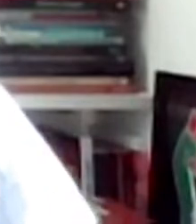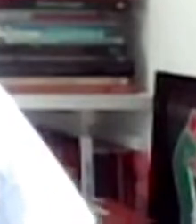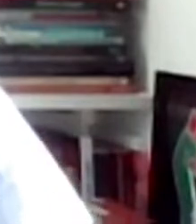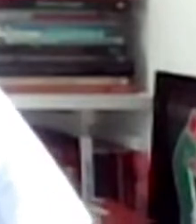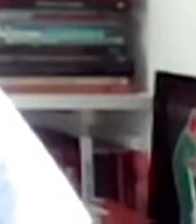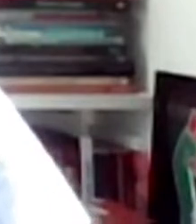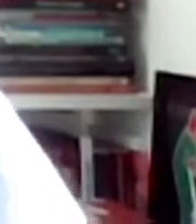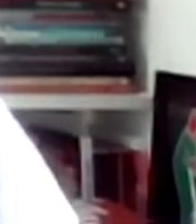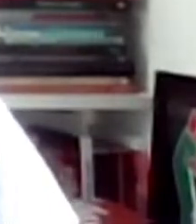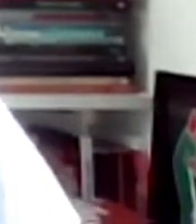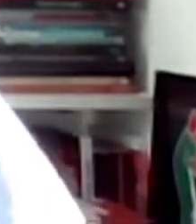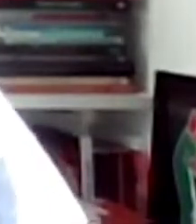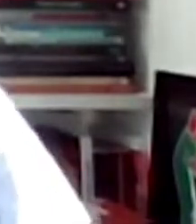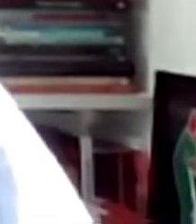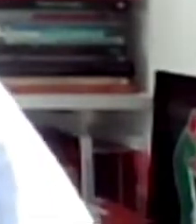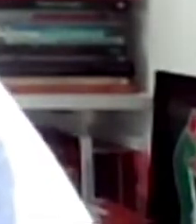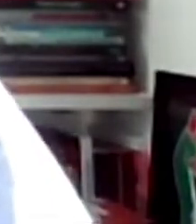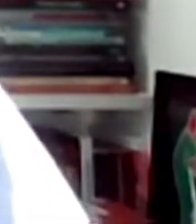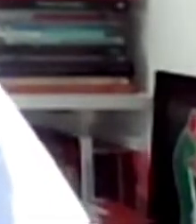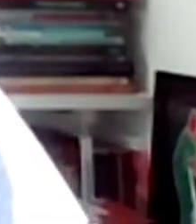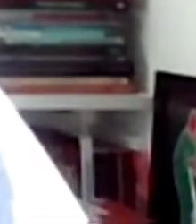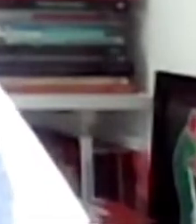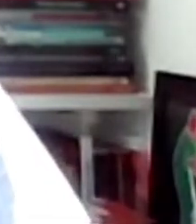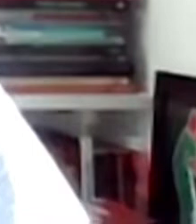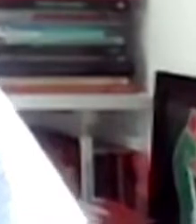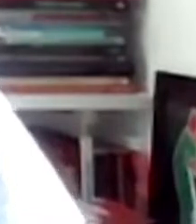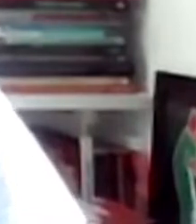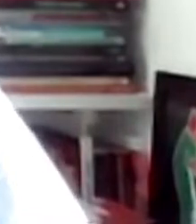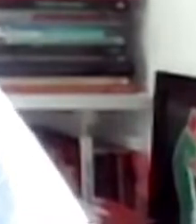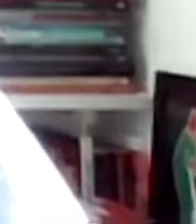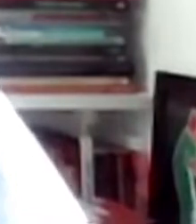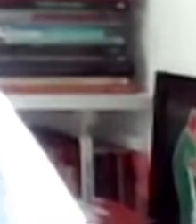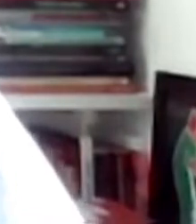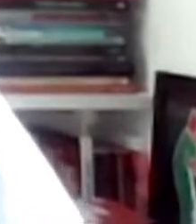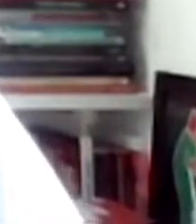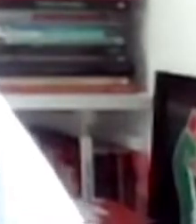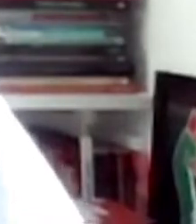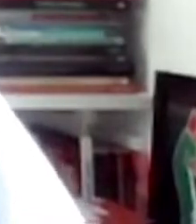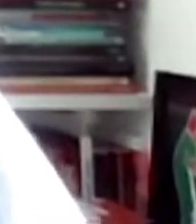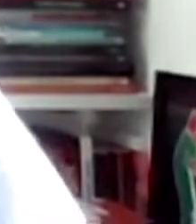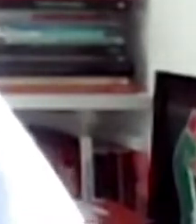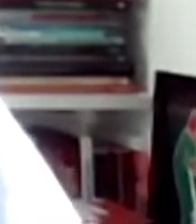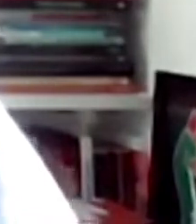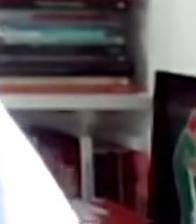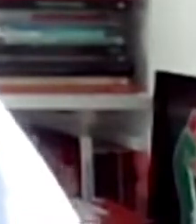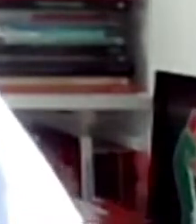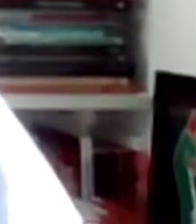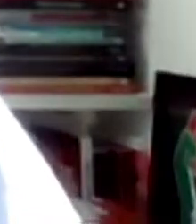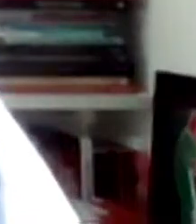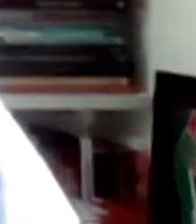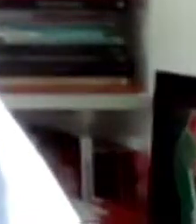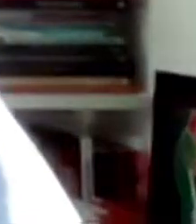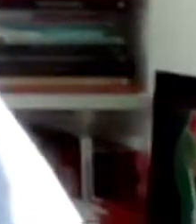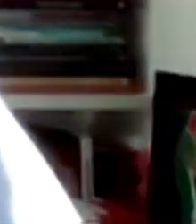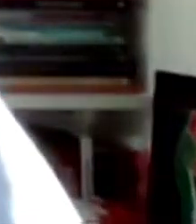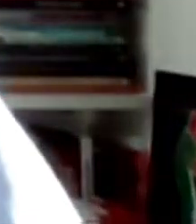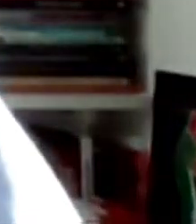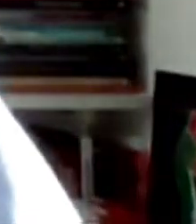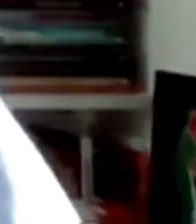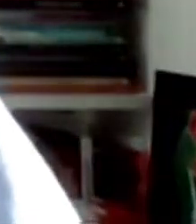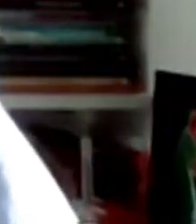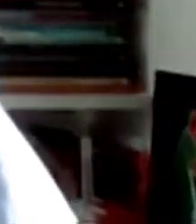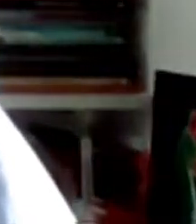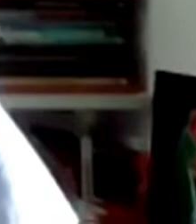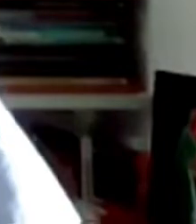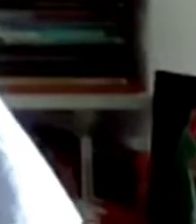para fins de registro, então, o que a gente reivindica, e é isso que está sendo pleiteado no município, é o enquadramento dentro, né, do quadro